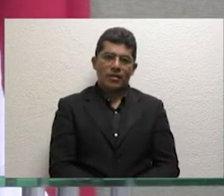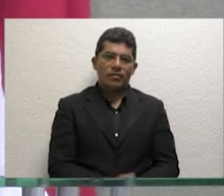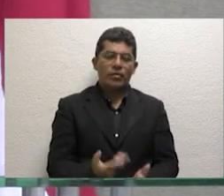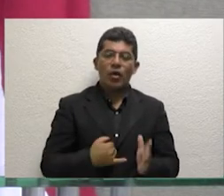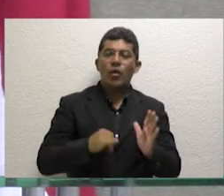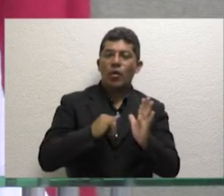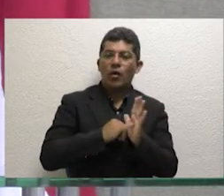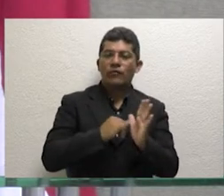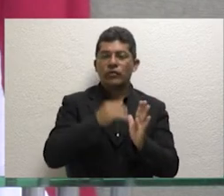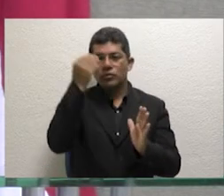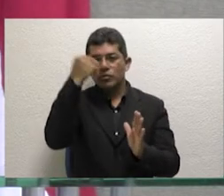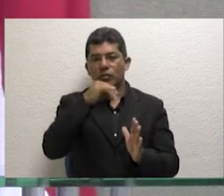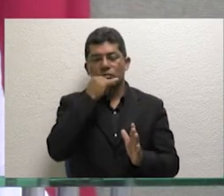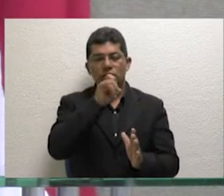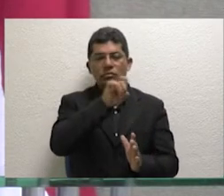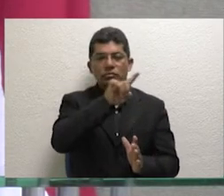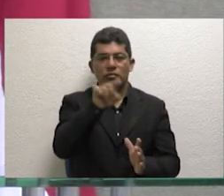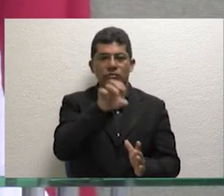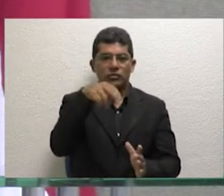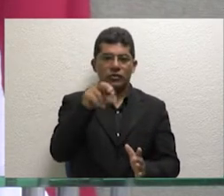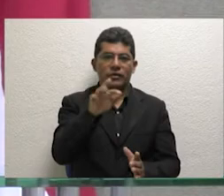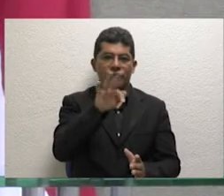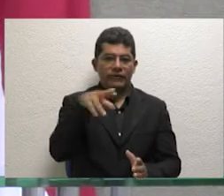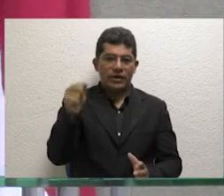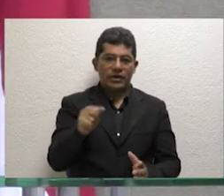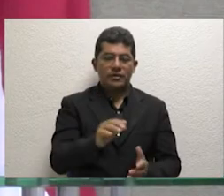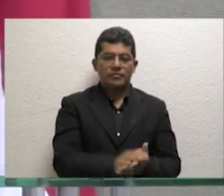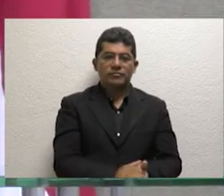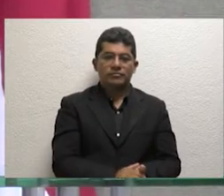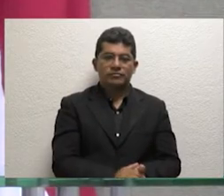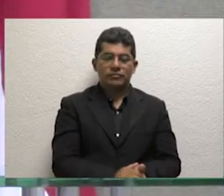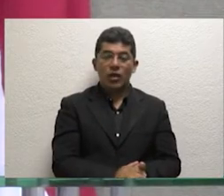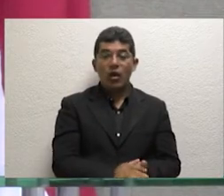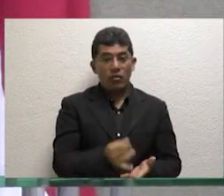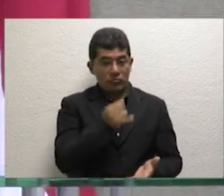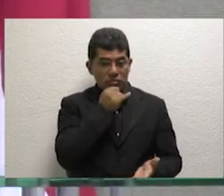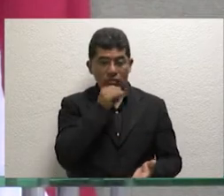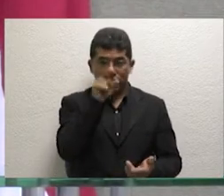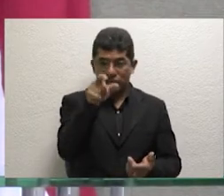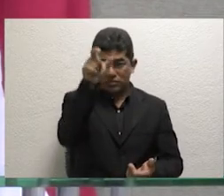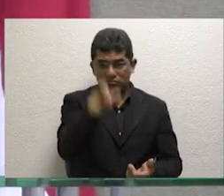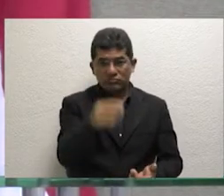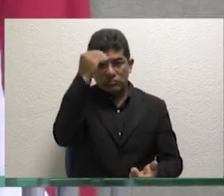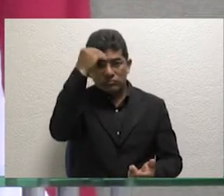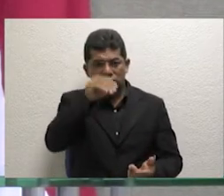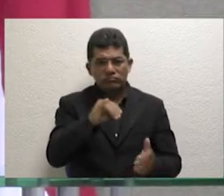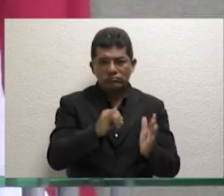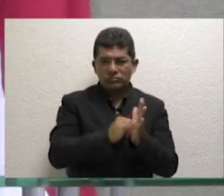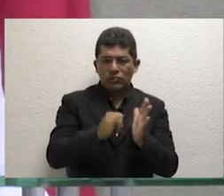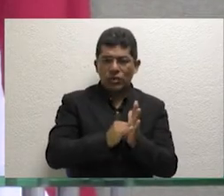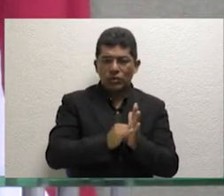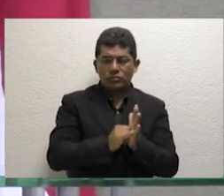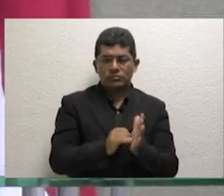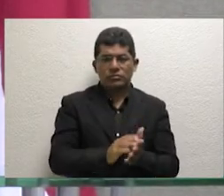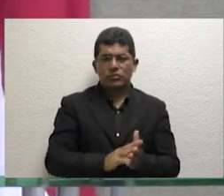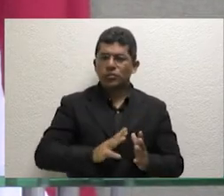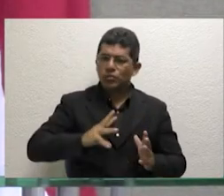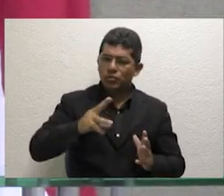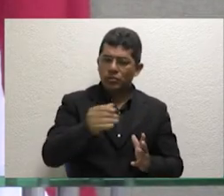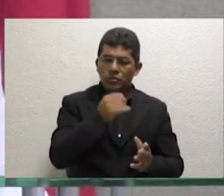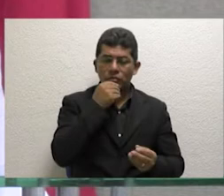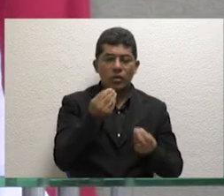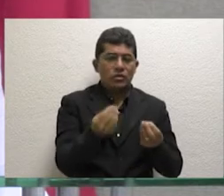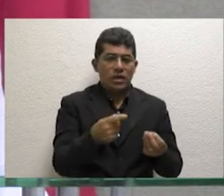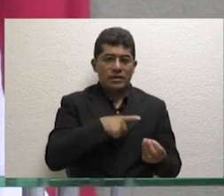fiscal não cabe para o modelo Zona Franca por uma simples razão você renuncia em todo ou em parte aquilo que